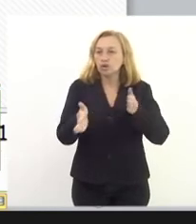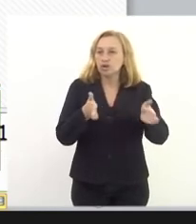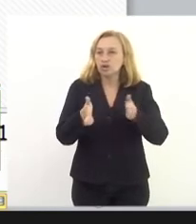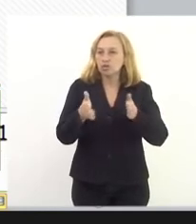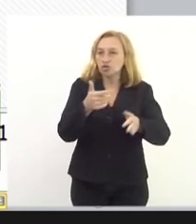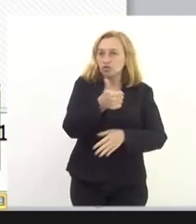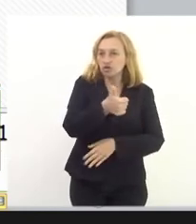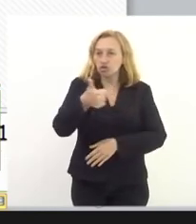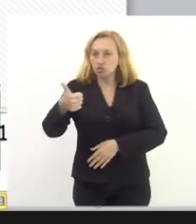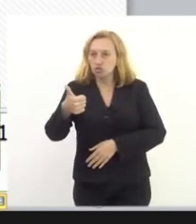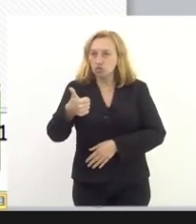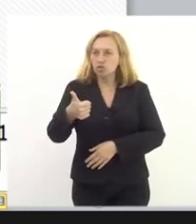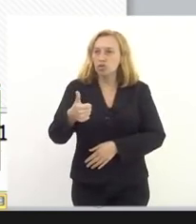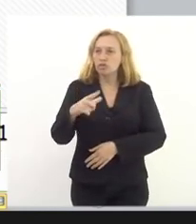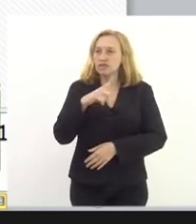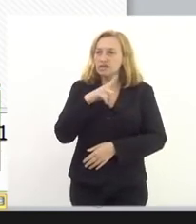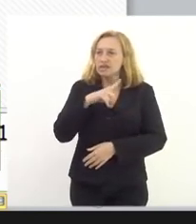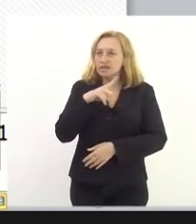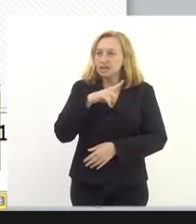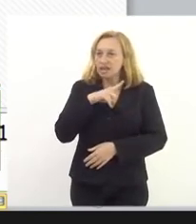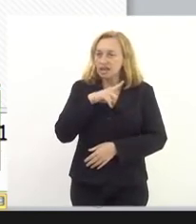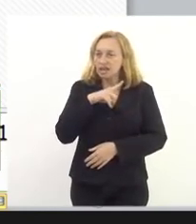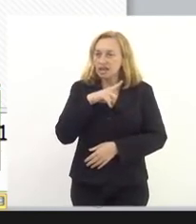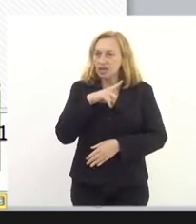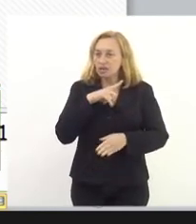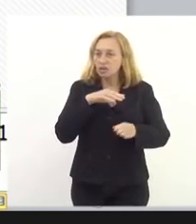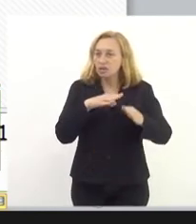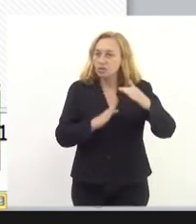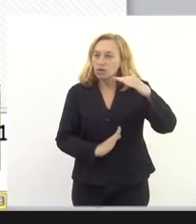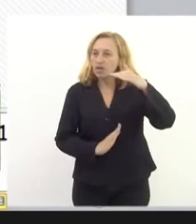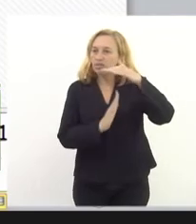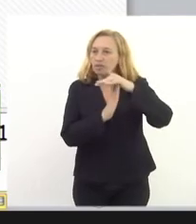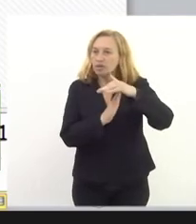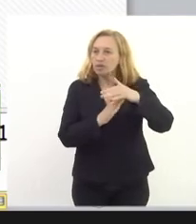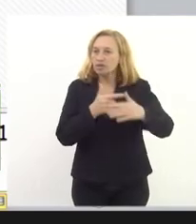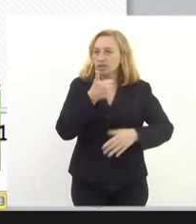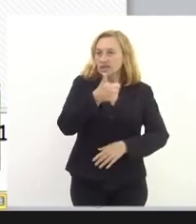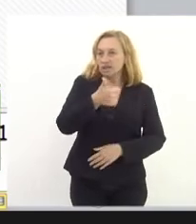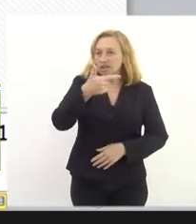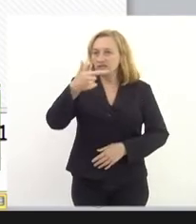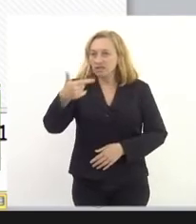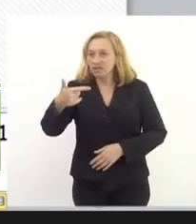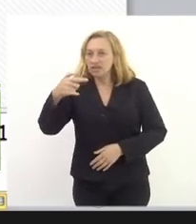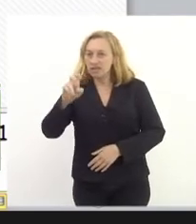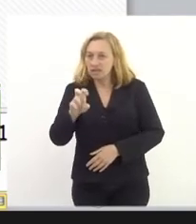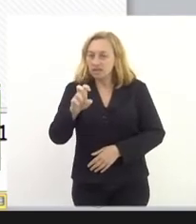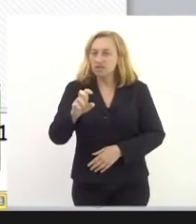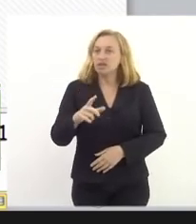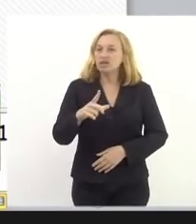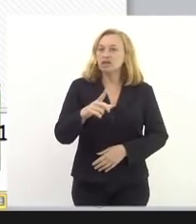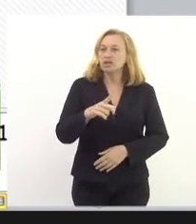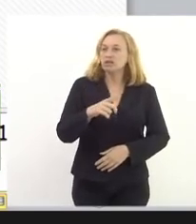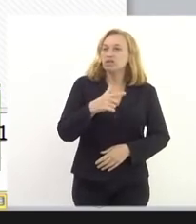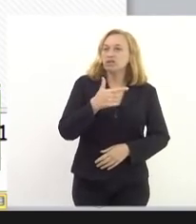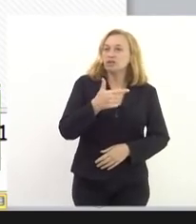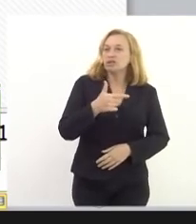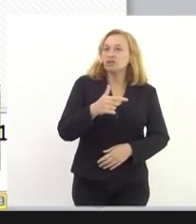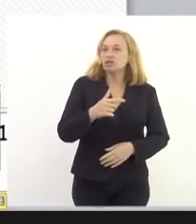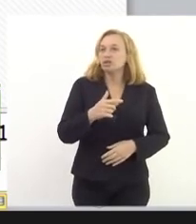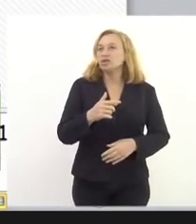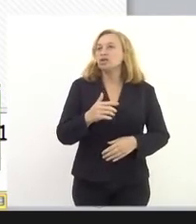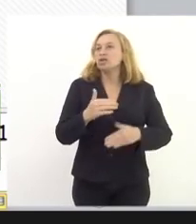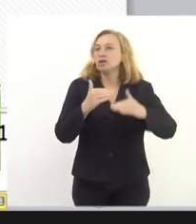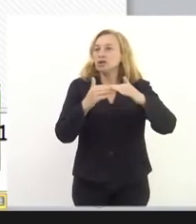você tem a meta, o limite superior, que era de 5,25, o limite inferior, que era de 2,25, e